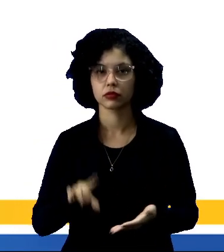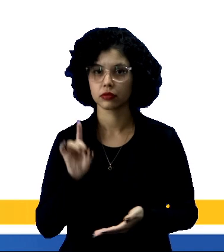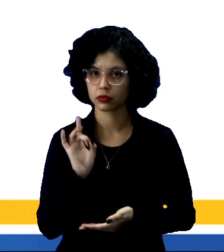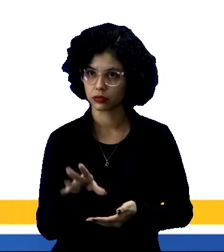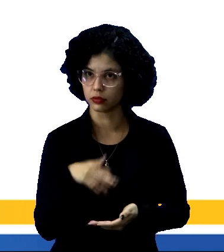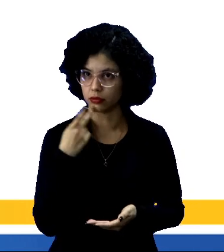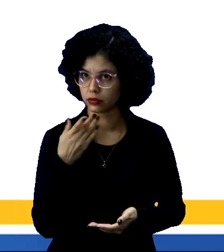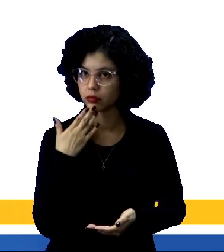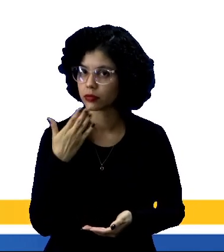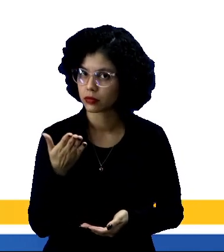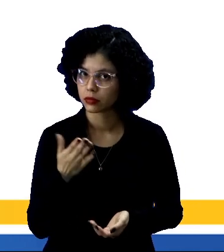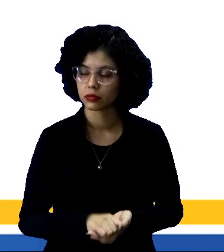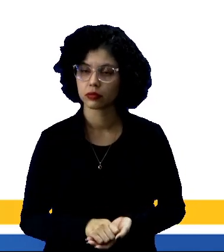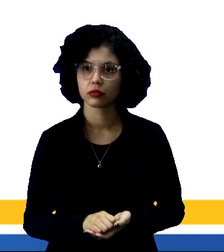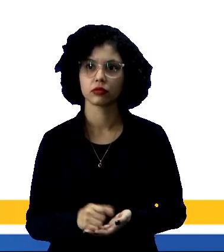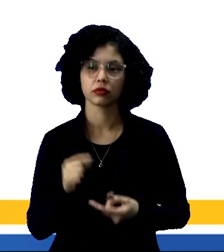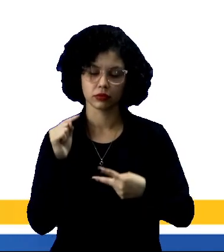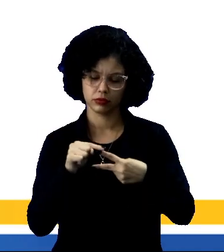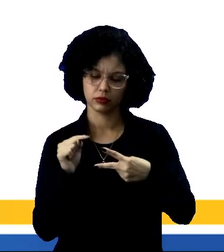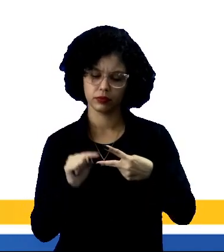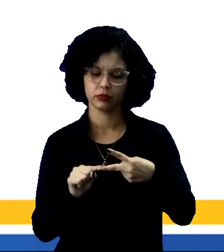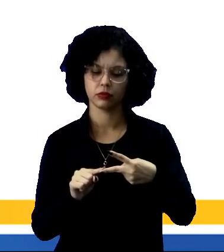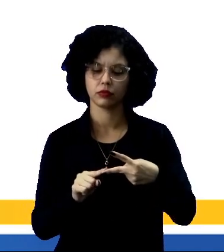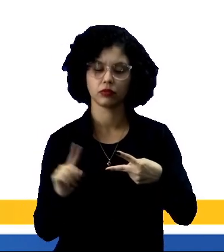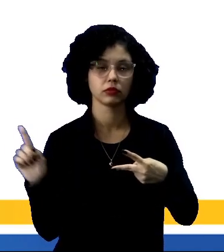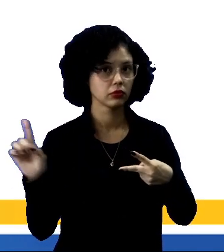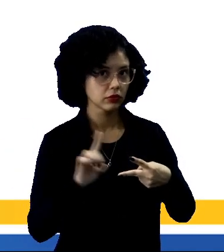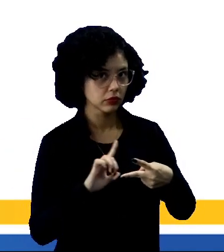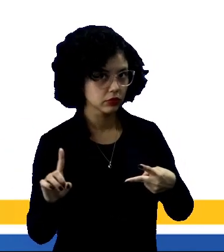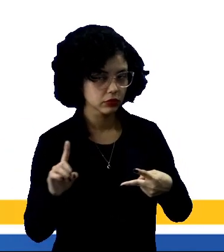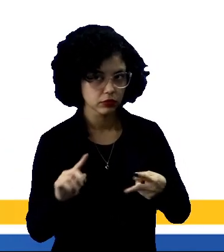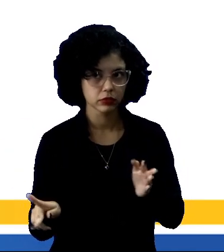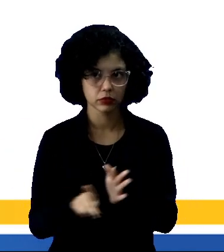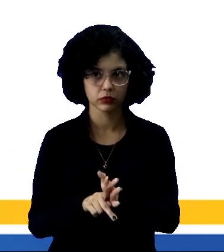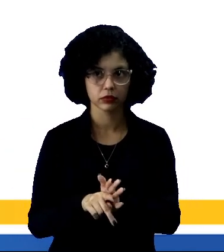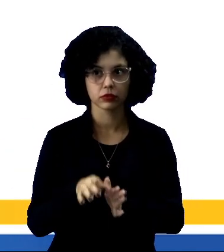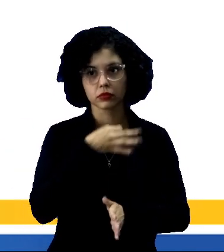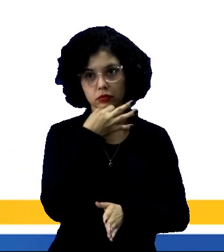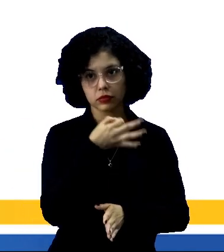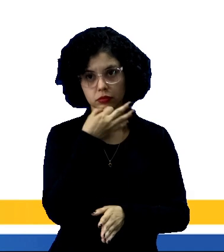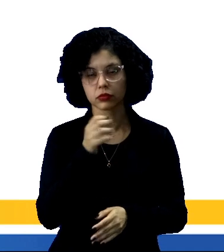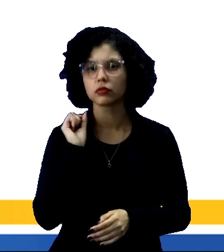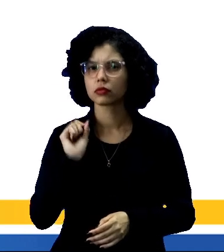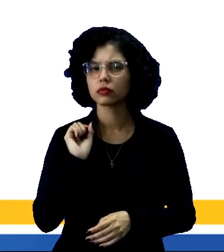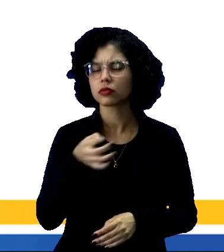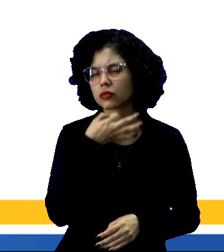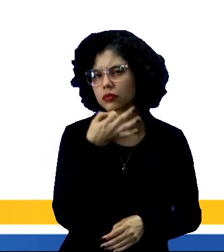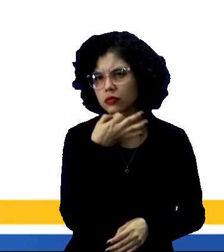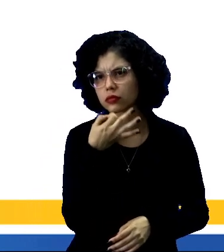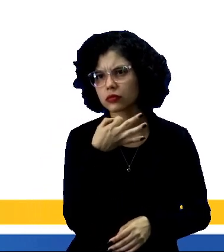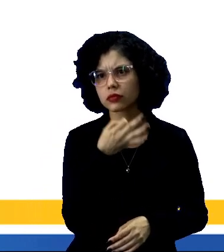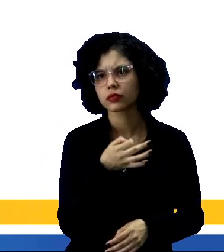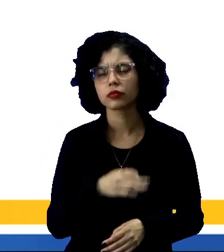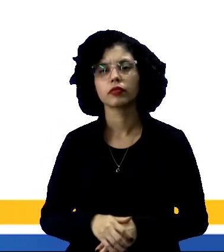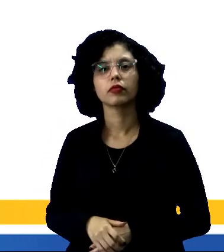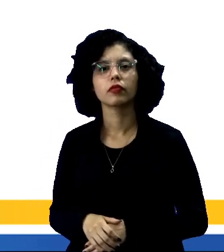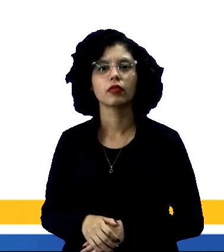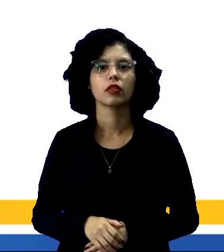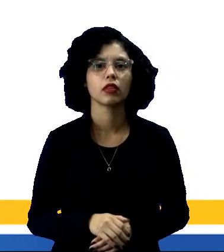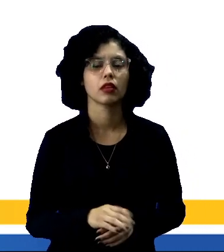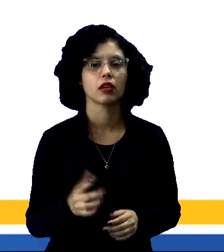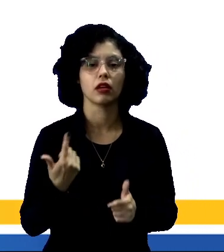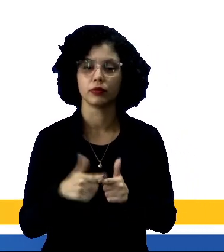que o enunciado pede 2 alternativas que não correspondem a argumentos. O que é argumento, gente? Argumento